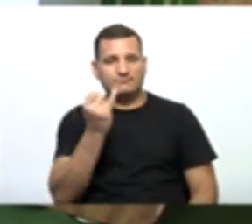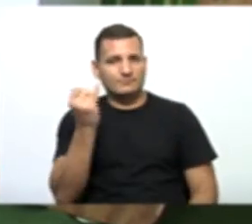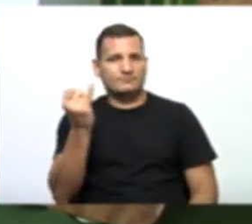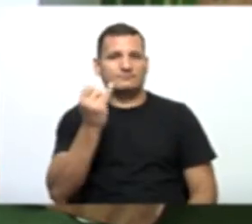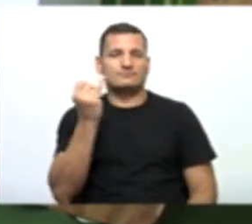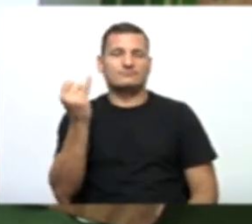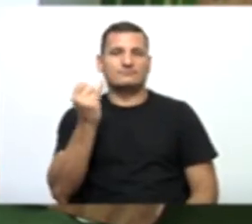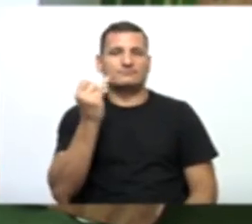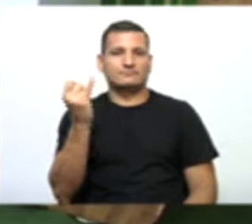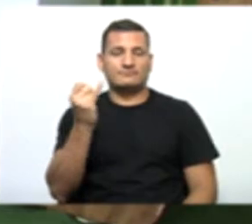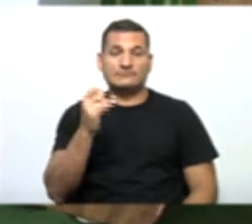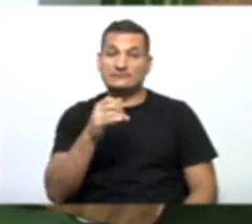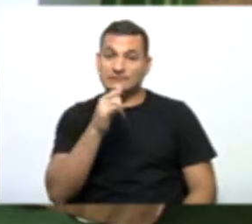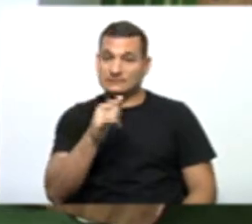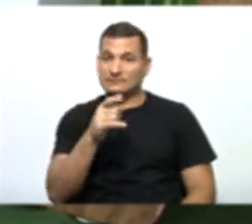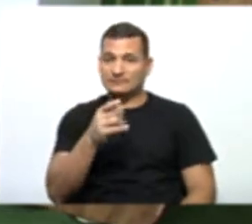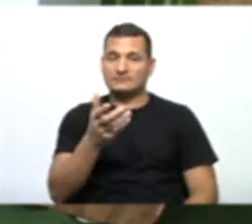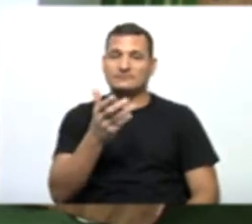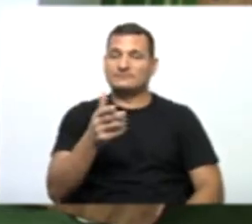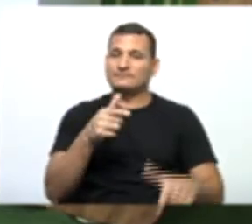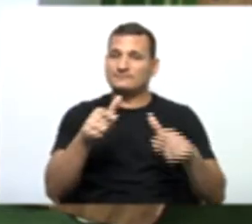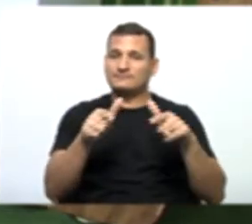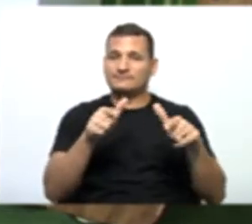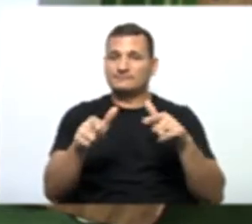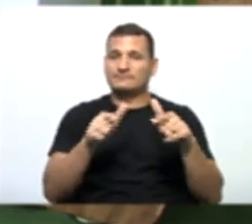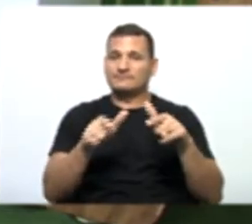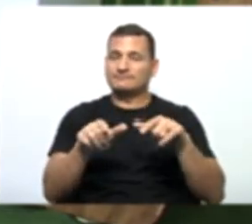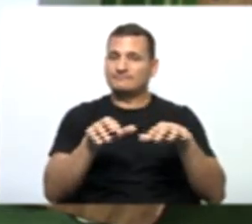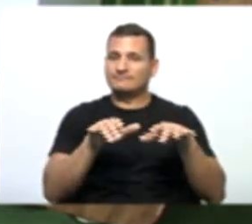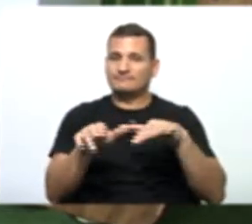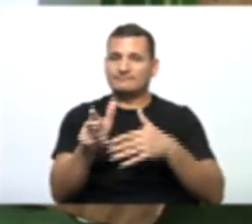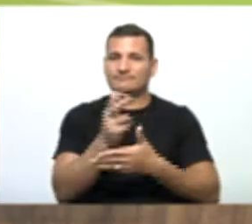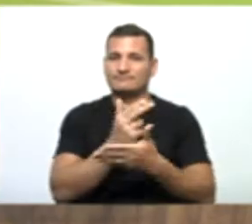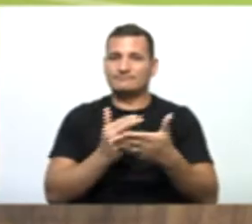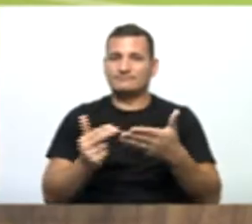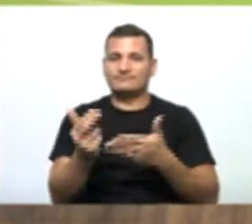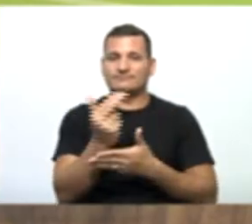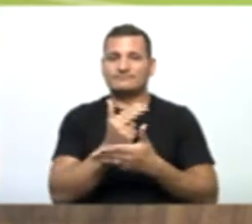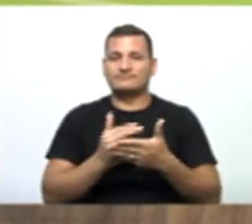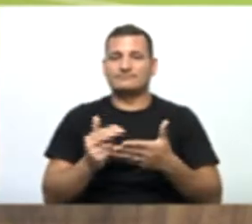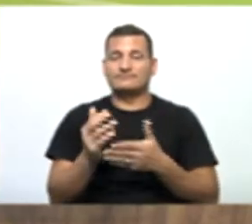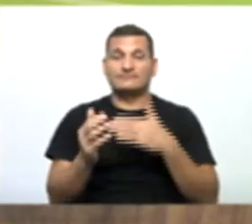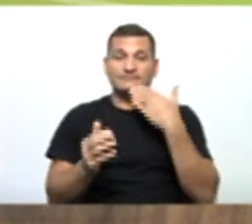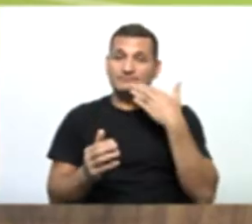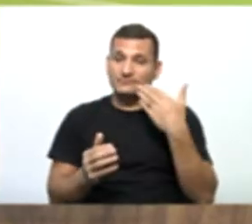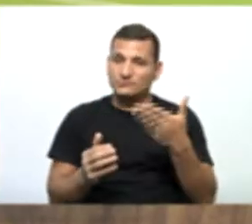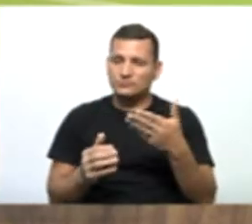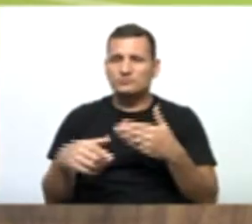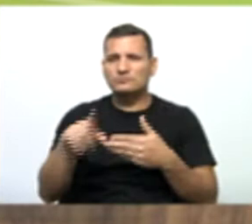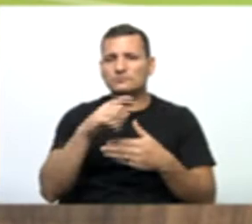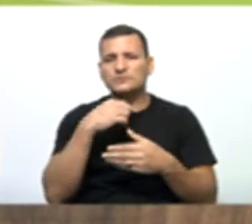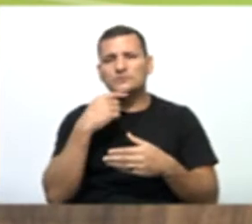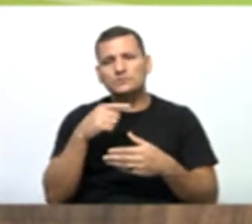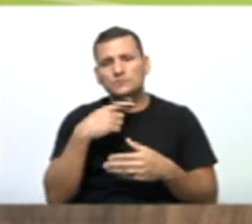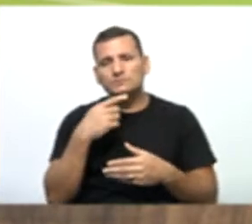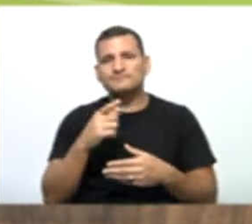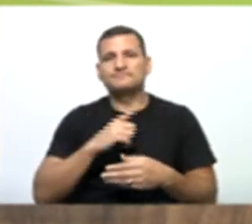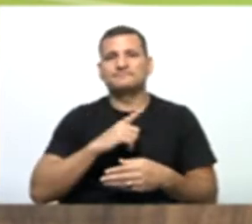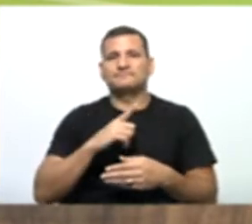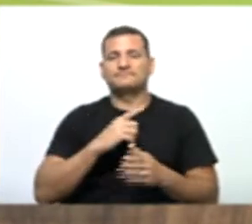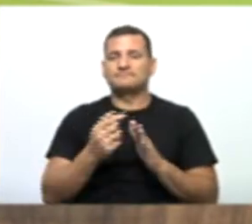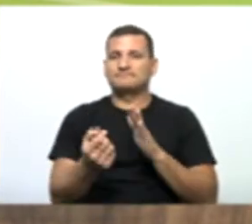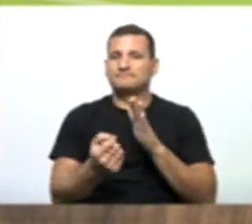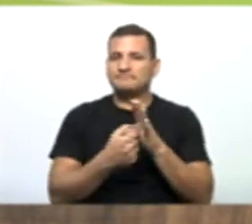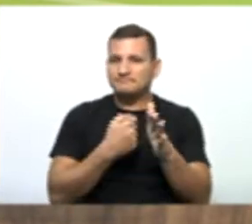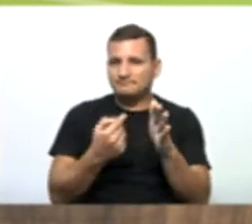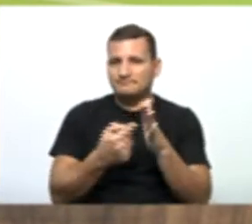quem pretende trabalhar com design. Isso, e pedimos aí ao pessoal para mandar suas dúvidas, colaborar,